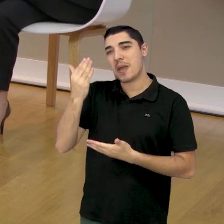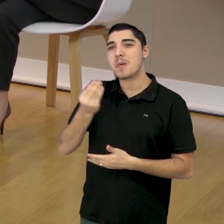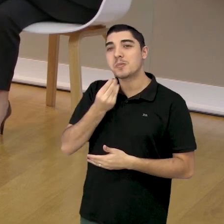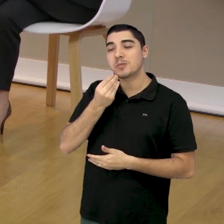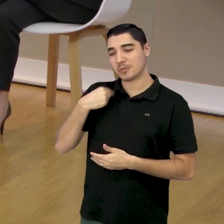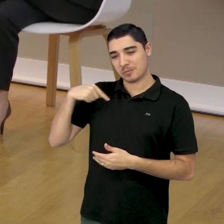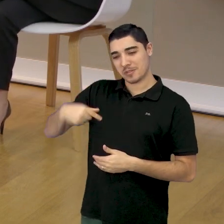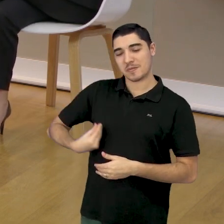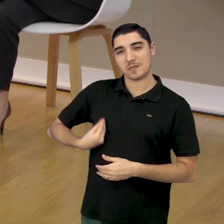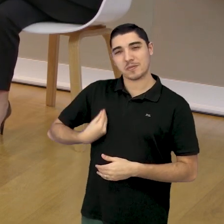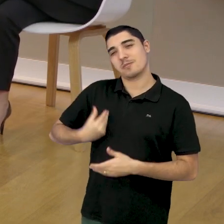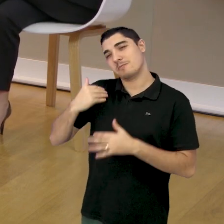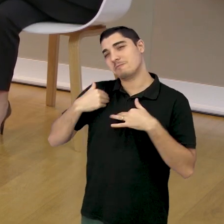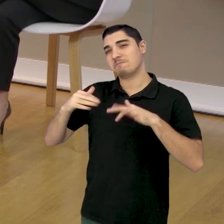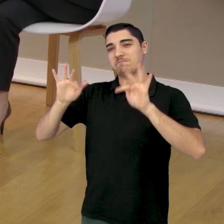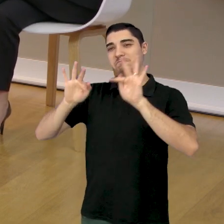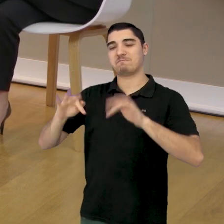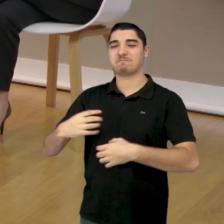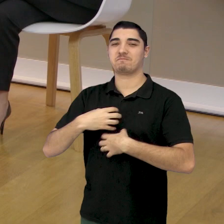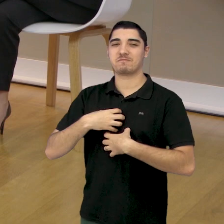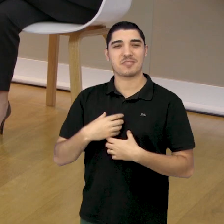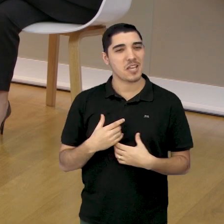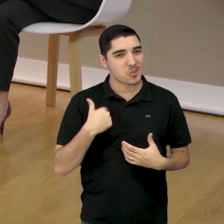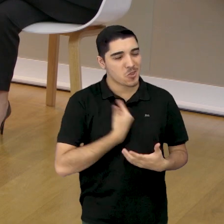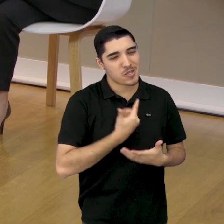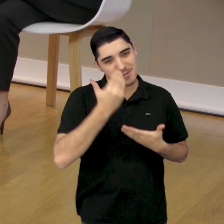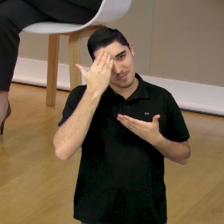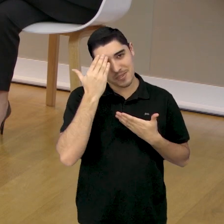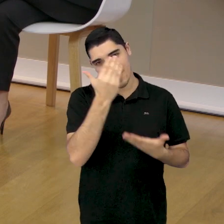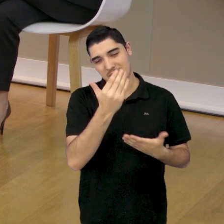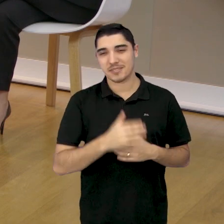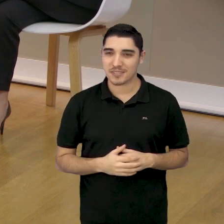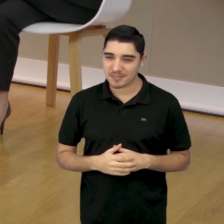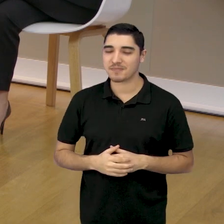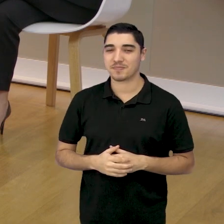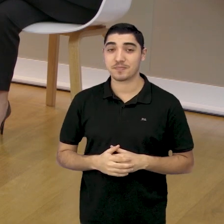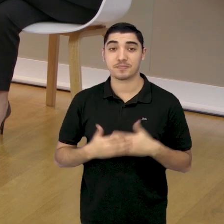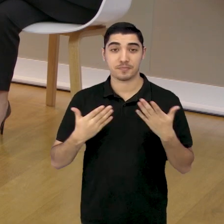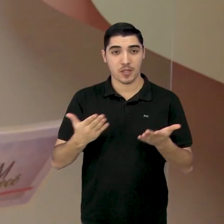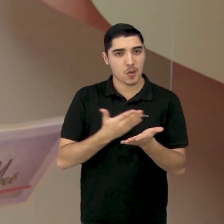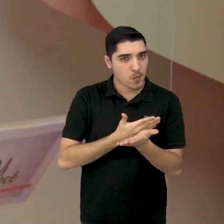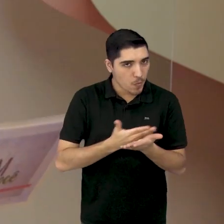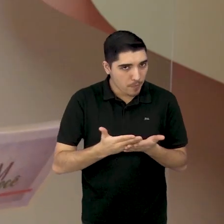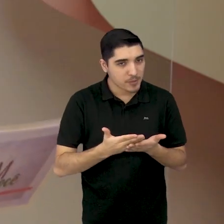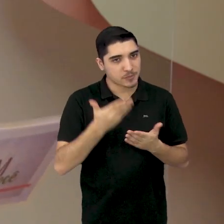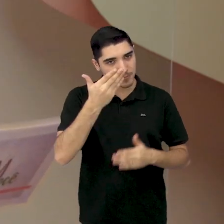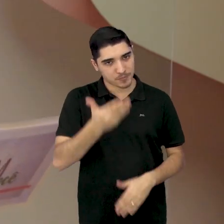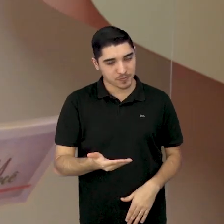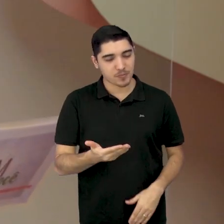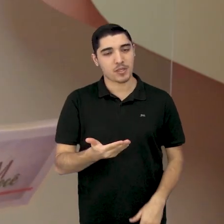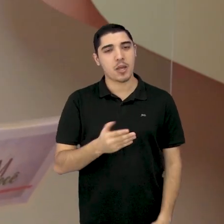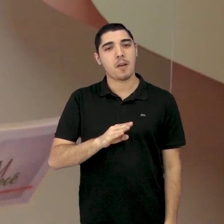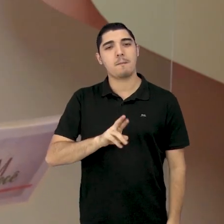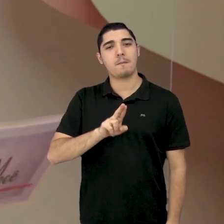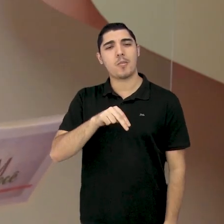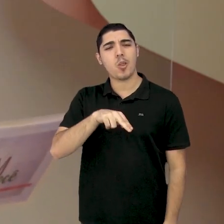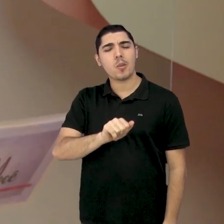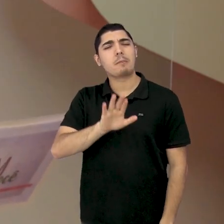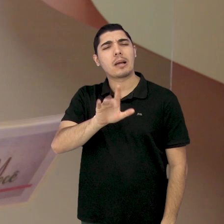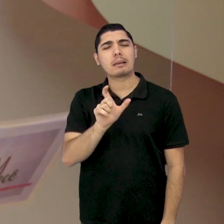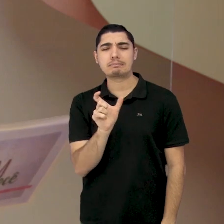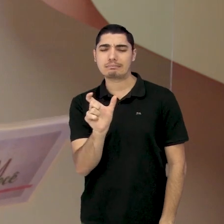muito feliz. Nós que agradecemos. Imagina. Pra gente começar, doutora Bruna, que nome complicado é esse daqui?